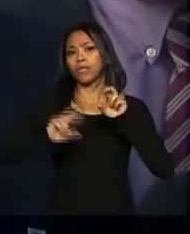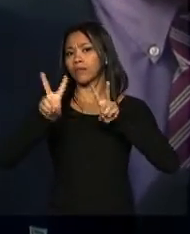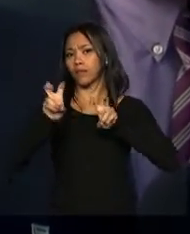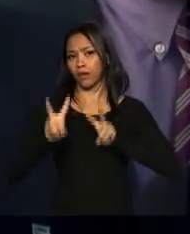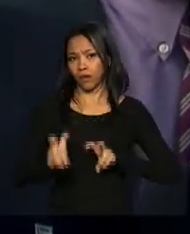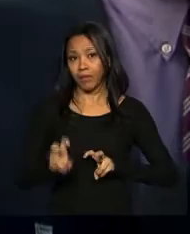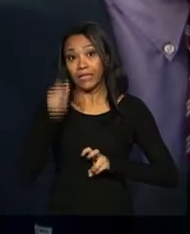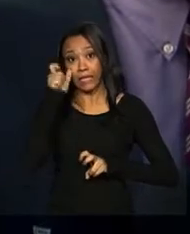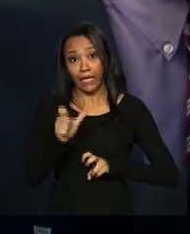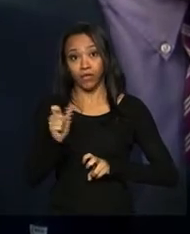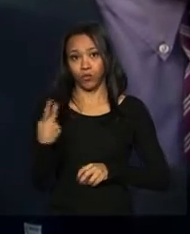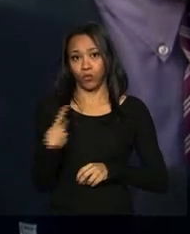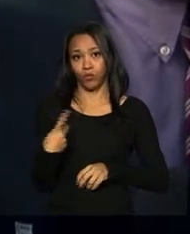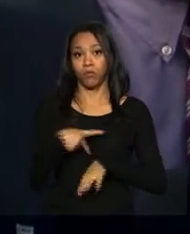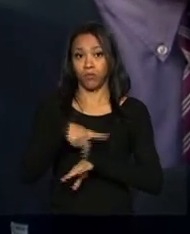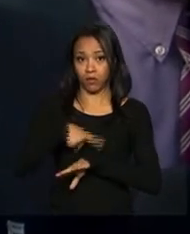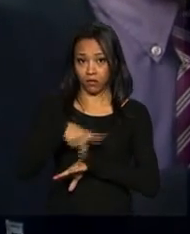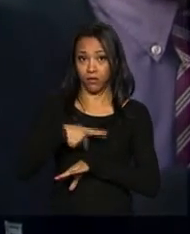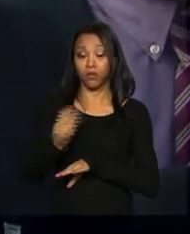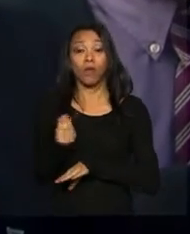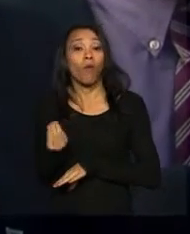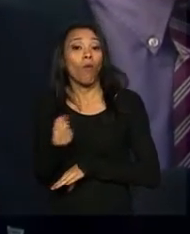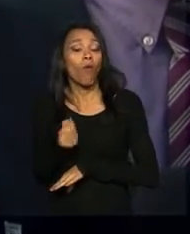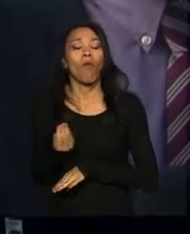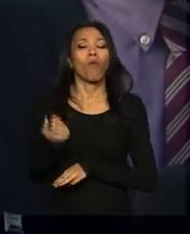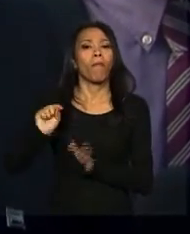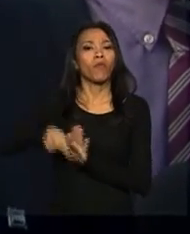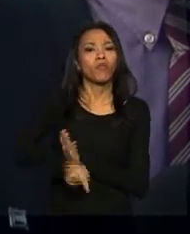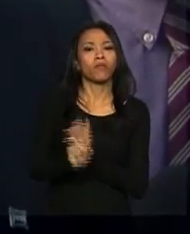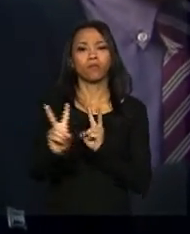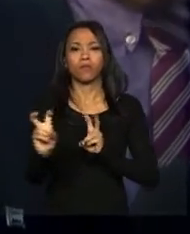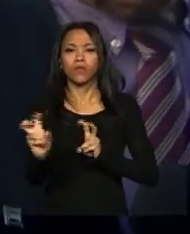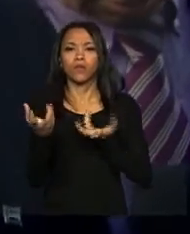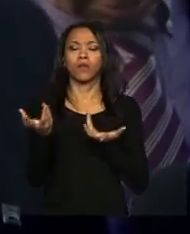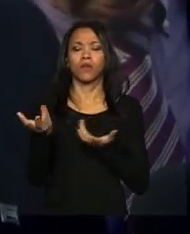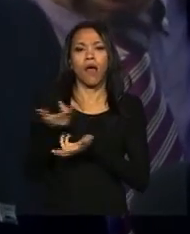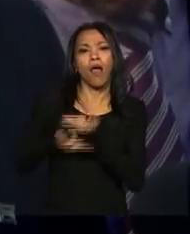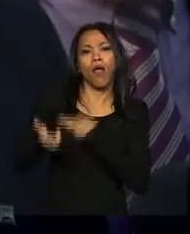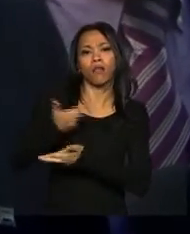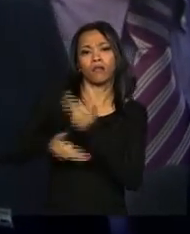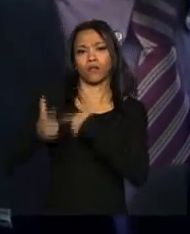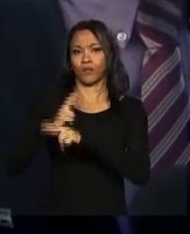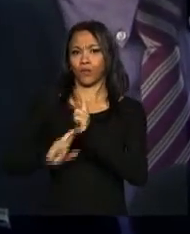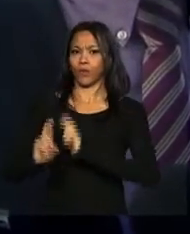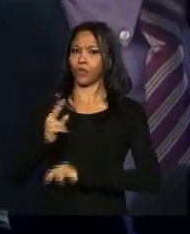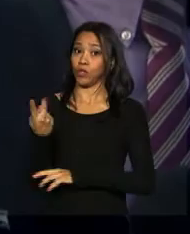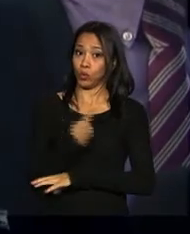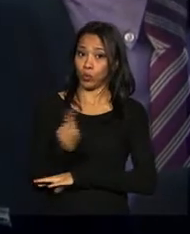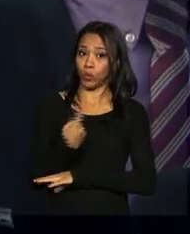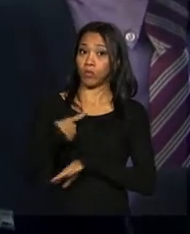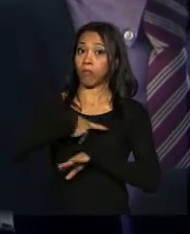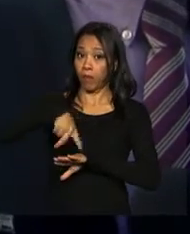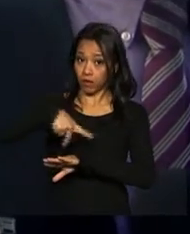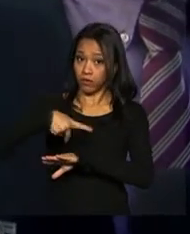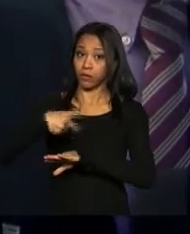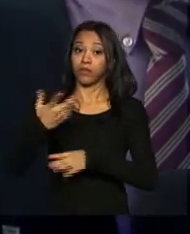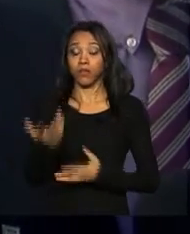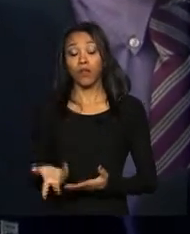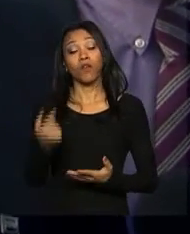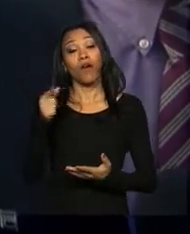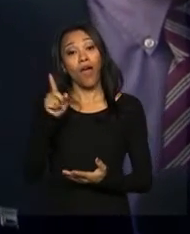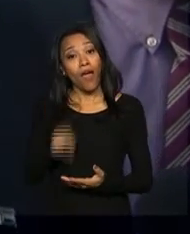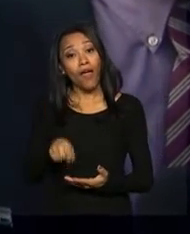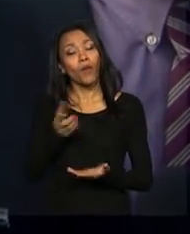dos dois países e como aproximar, como aprofundar as relações entre os dois países ainda mais. Isso foi uma